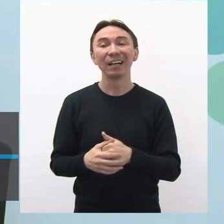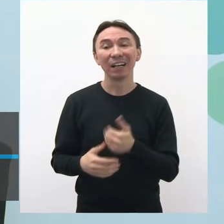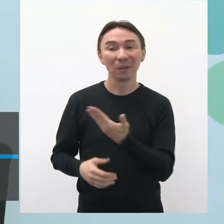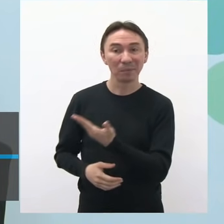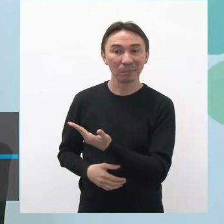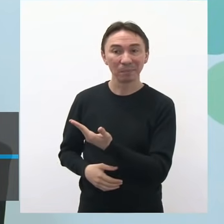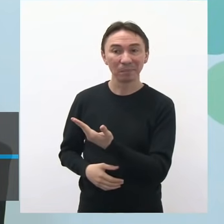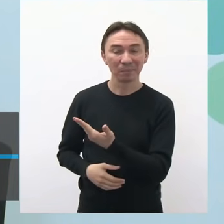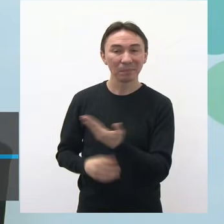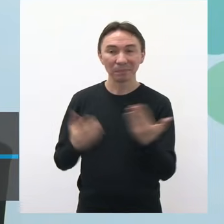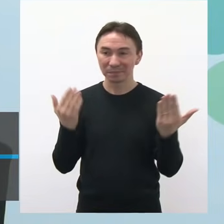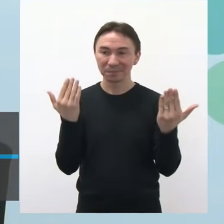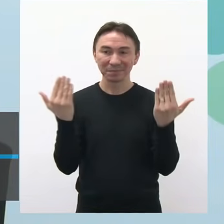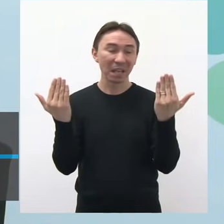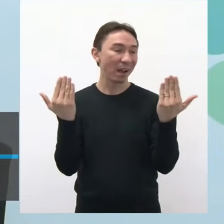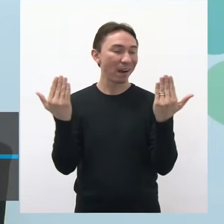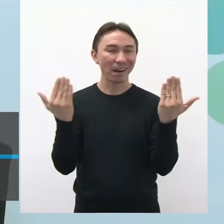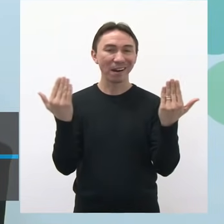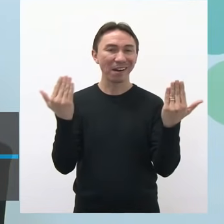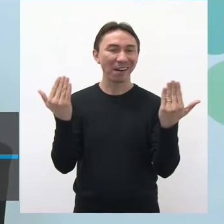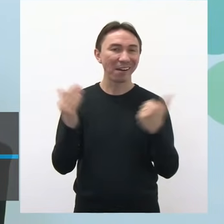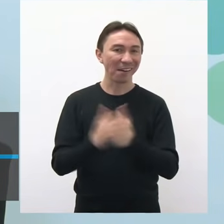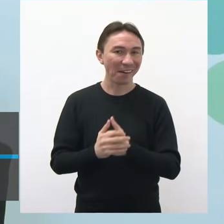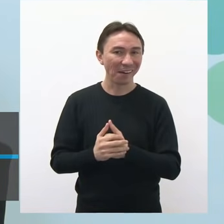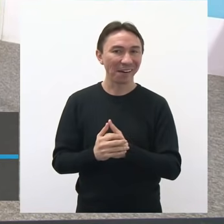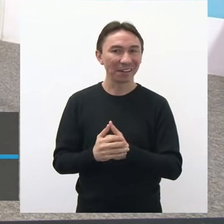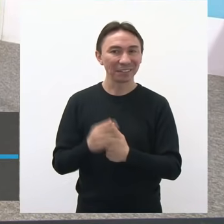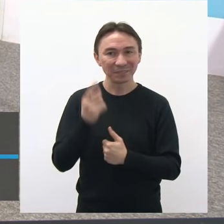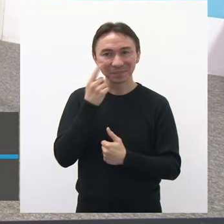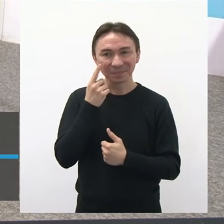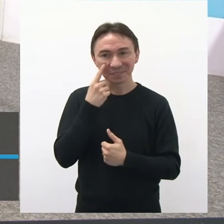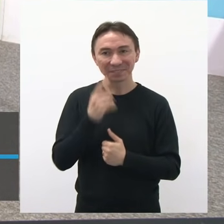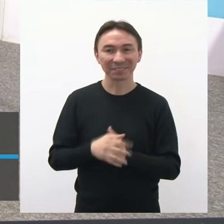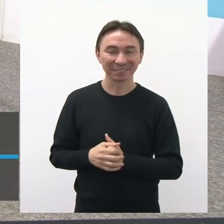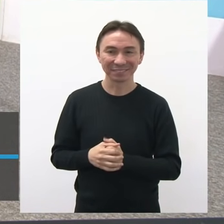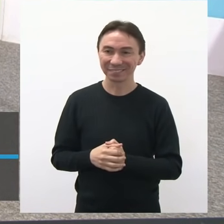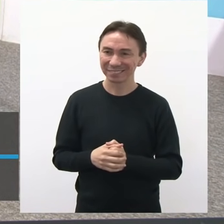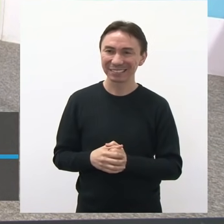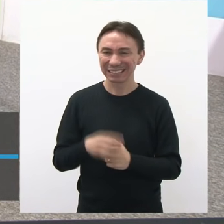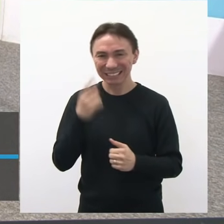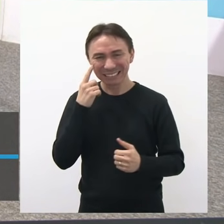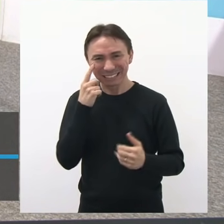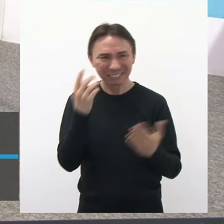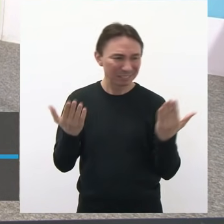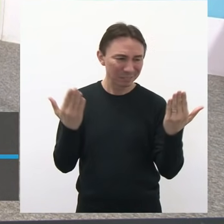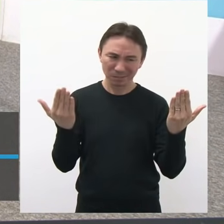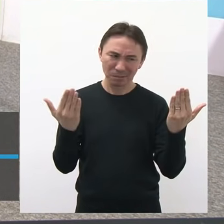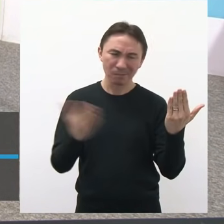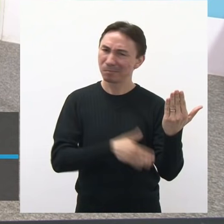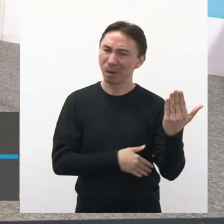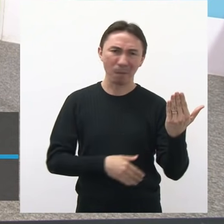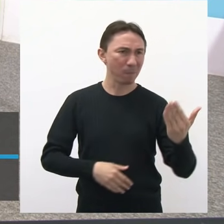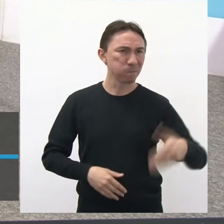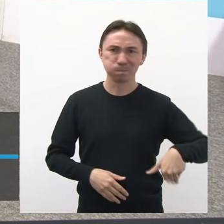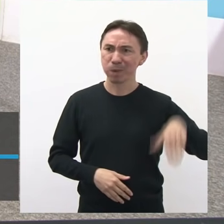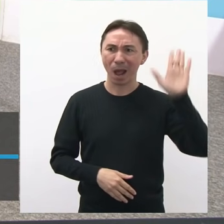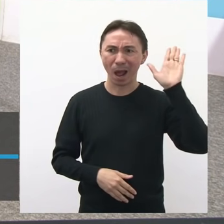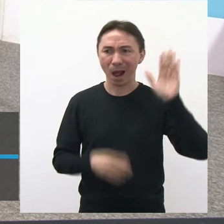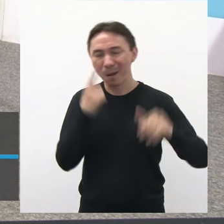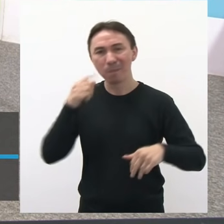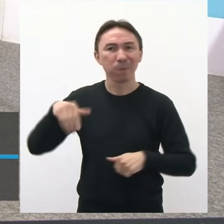modelo estrangeiro, isso, né, amigo? É bem diferente. Obsoleto negócio, esse modelo, isso, né? Isso, designer arrojado.